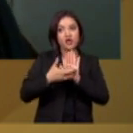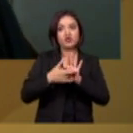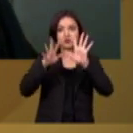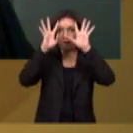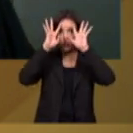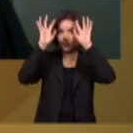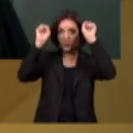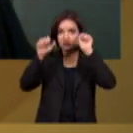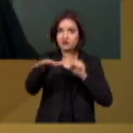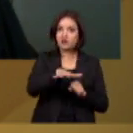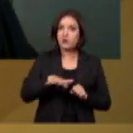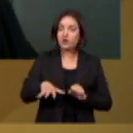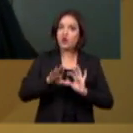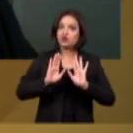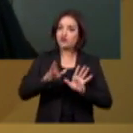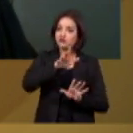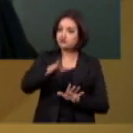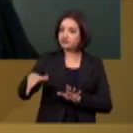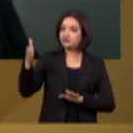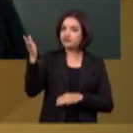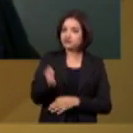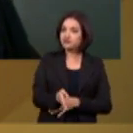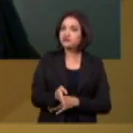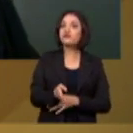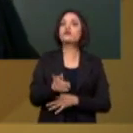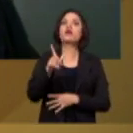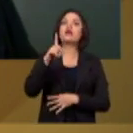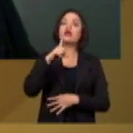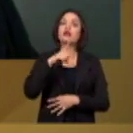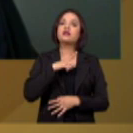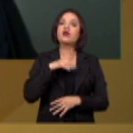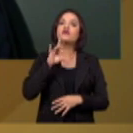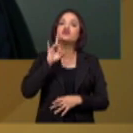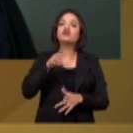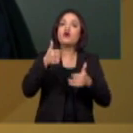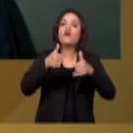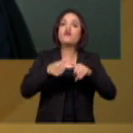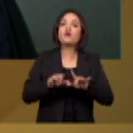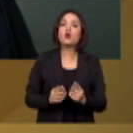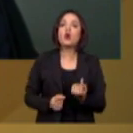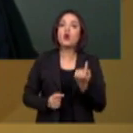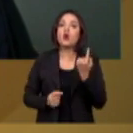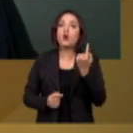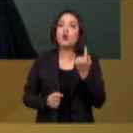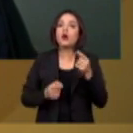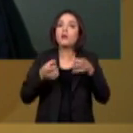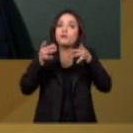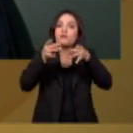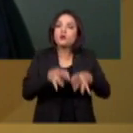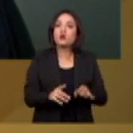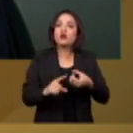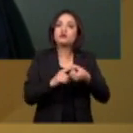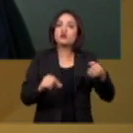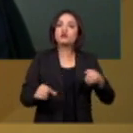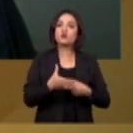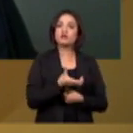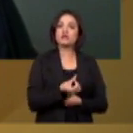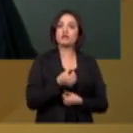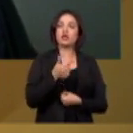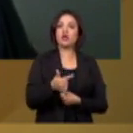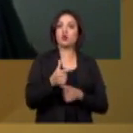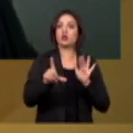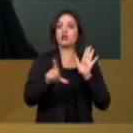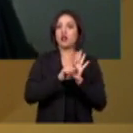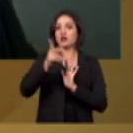foram revogadas e reconheceu apenas a informação da tipo 62 ali